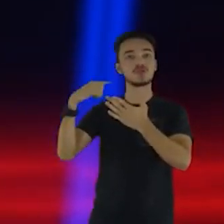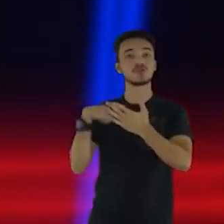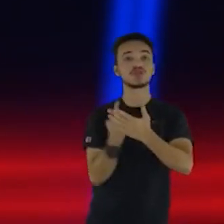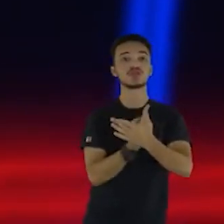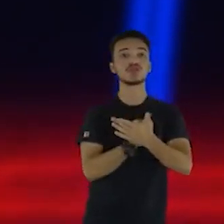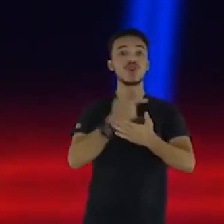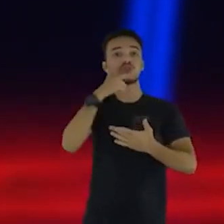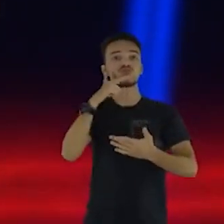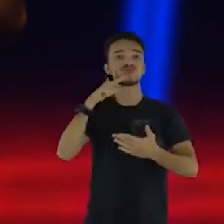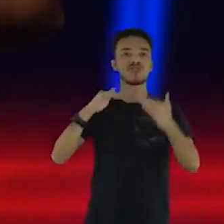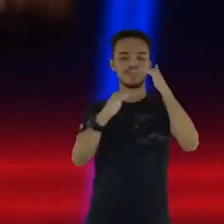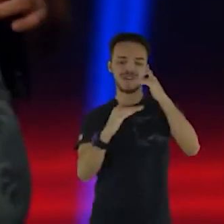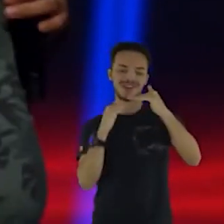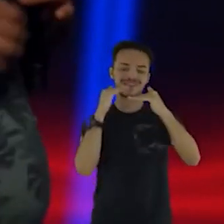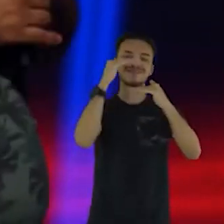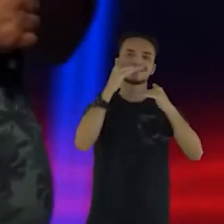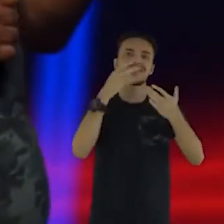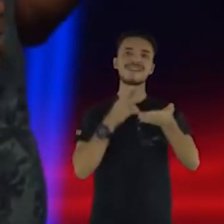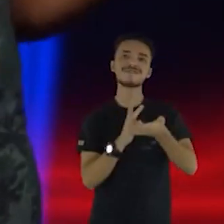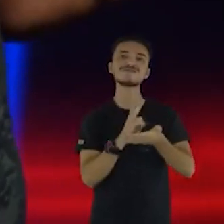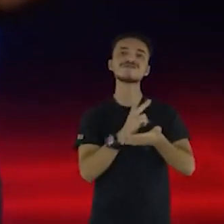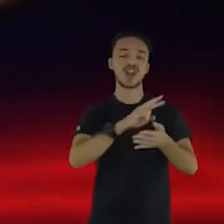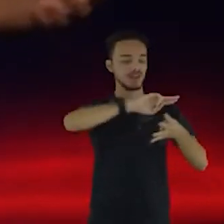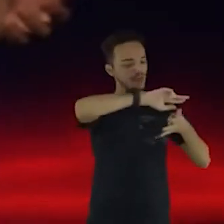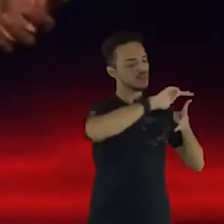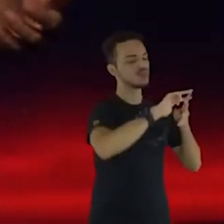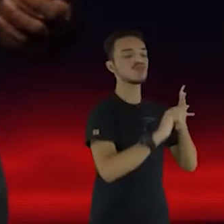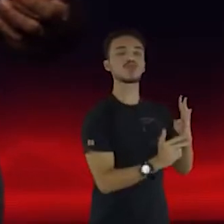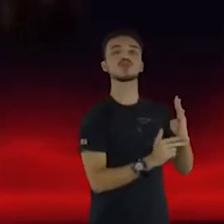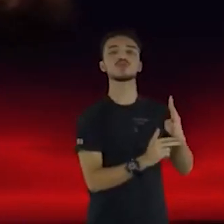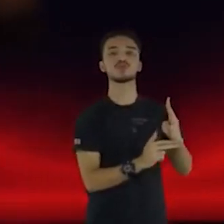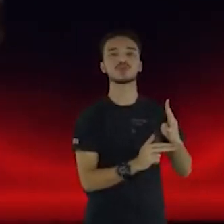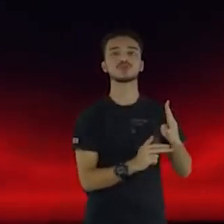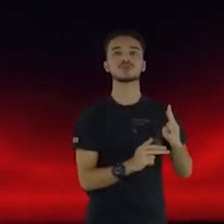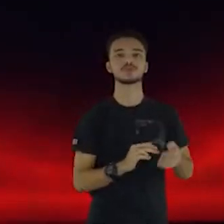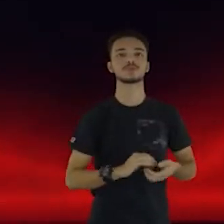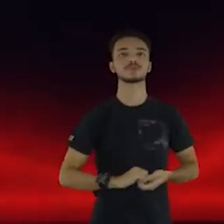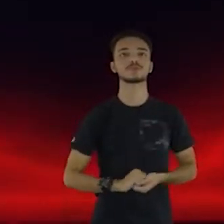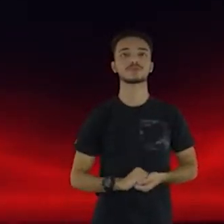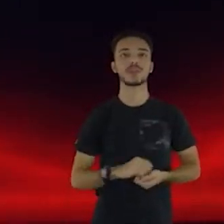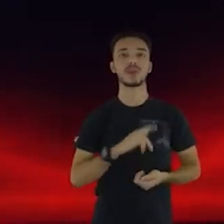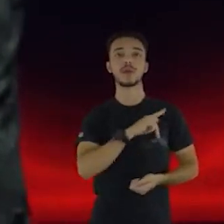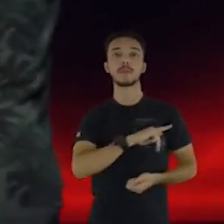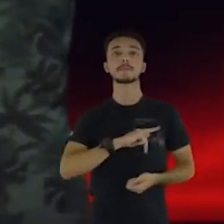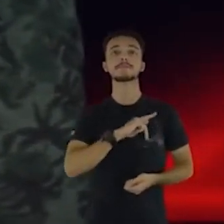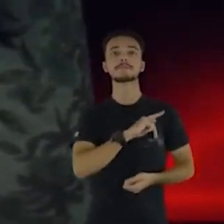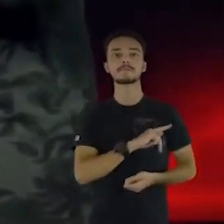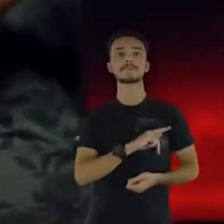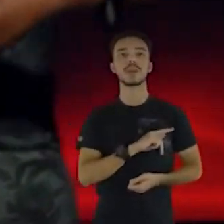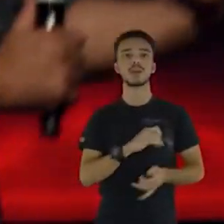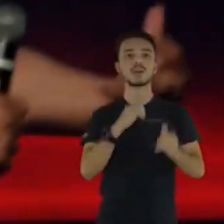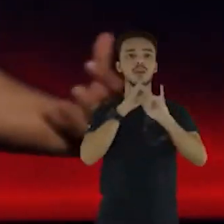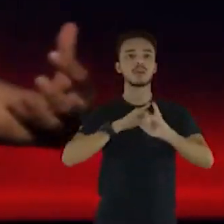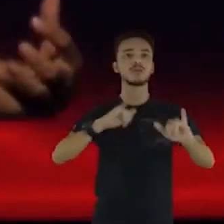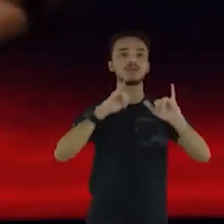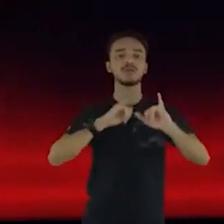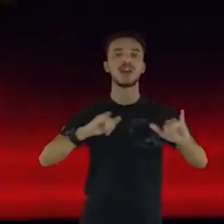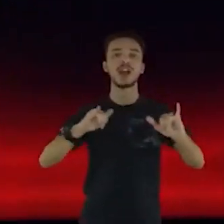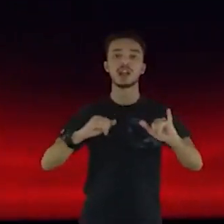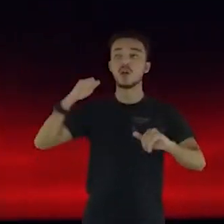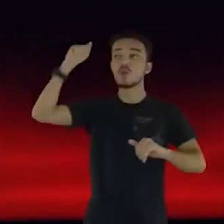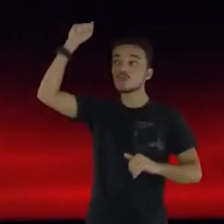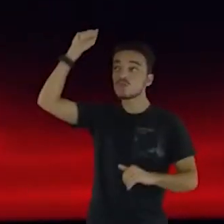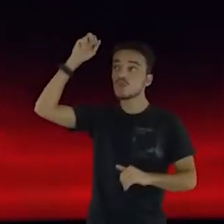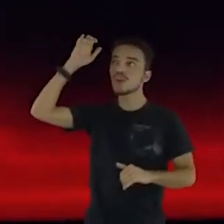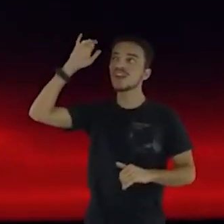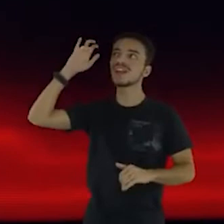Pedro, quando escreve lá em 2 Pedro, no capítulo 3, no versículo 18, antes crescei na graça